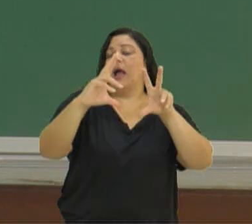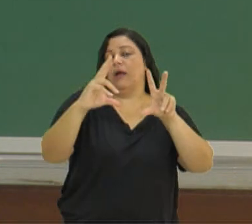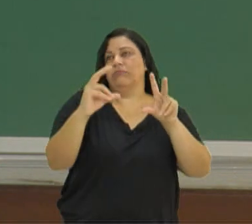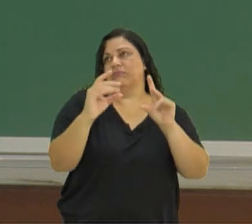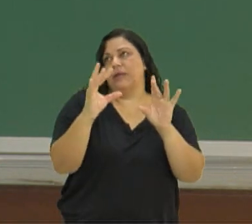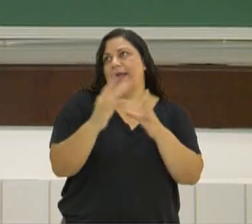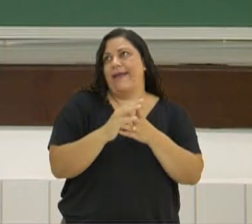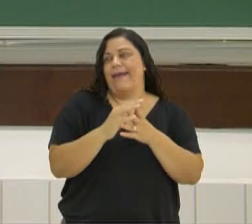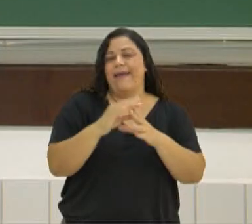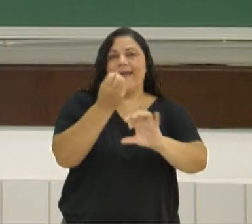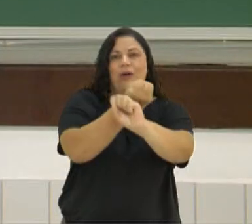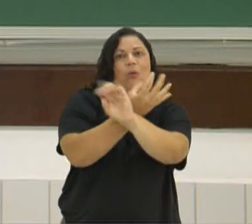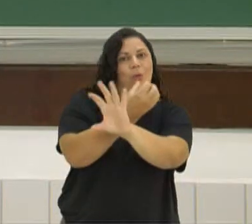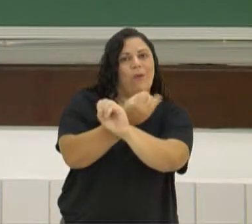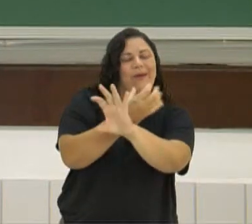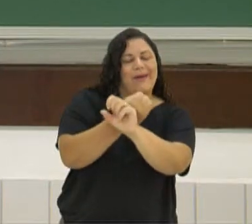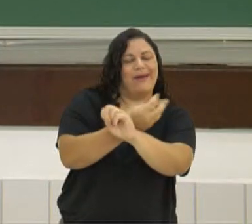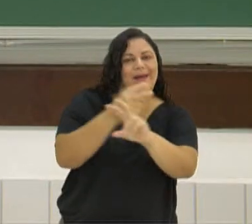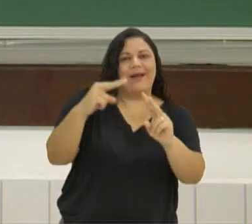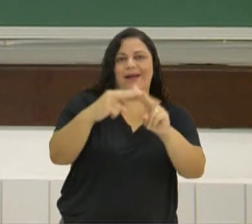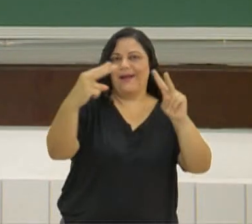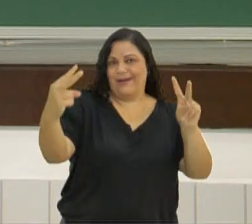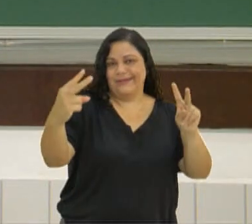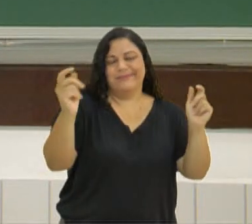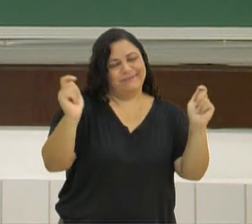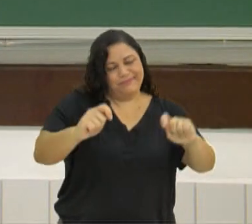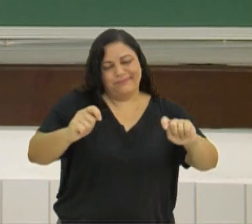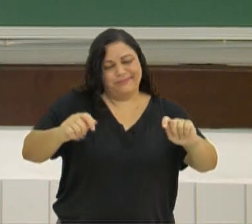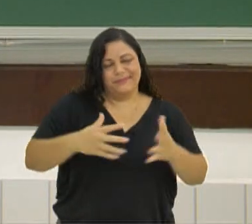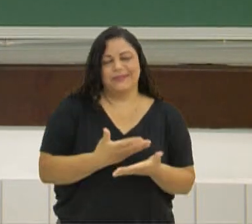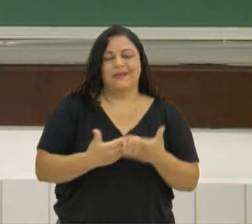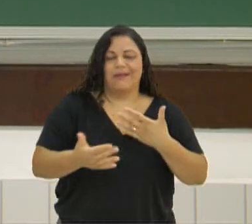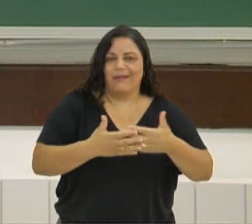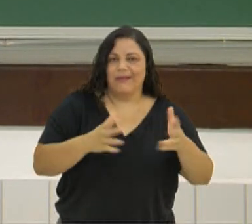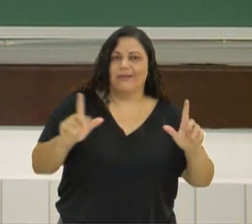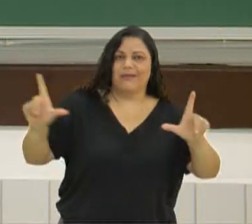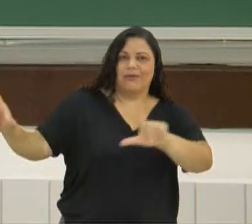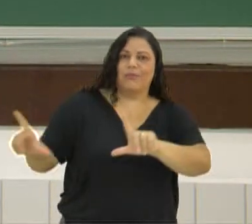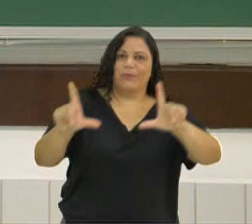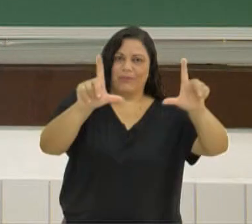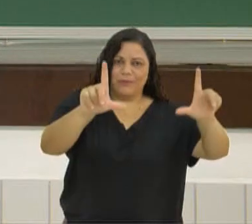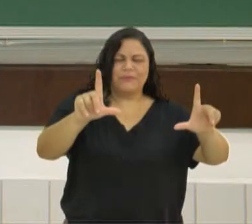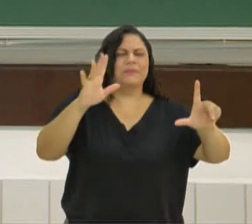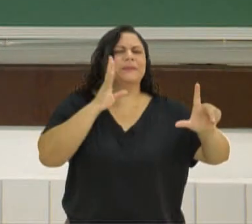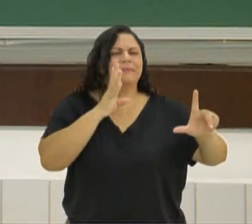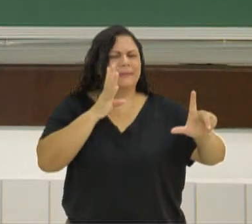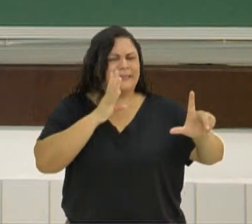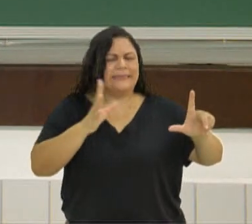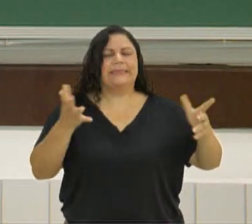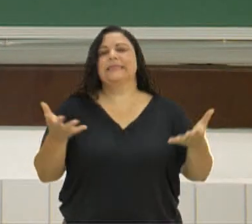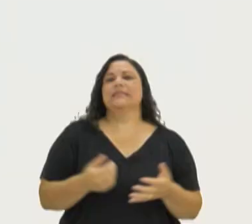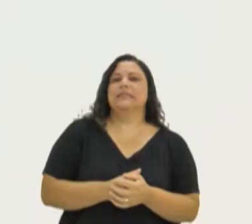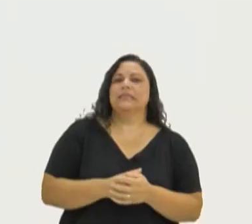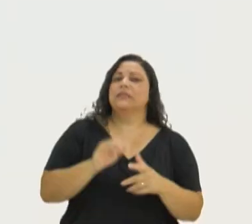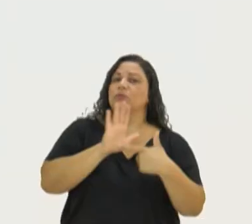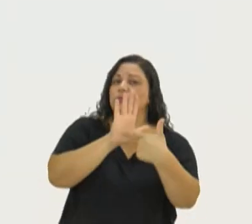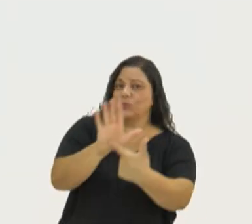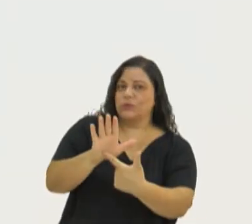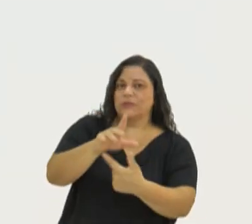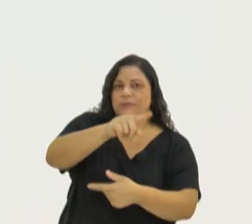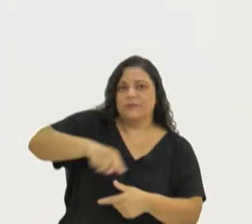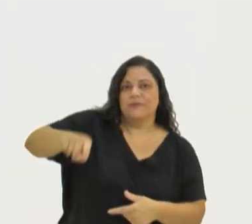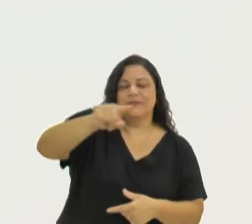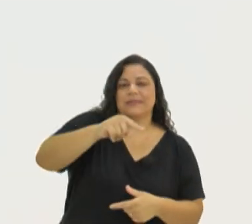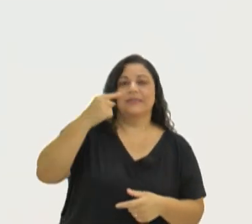E, mais importante, a gente pode aprender utilizando essa plataforma. Então, é uma plataforma muito bacana para quem está iniciando. Eu vou apresentar alguns recursos para vocês. Então,